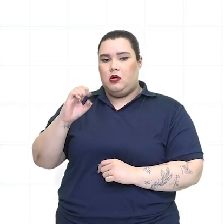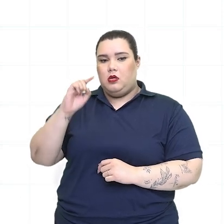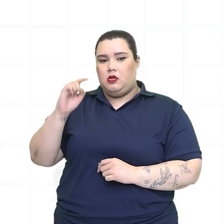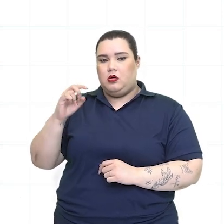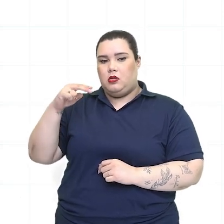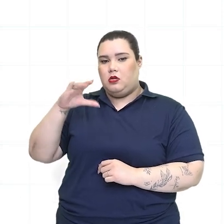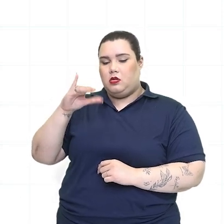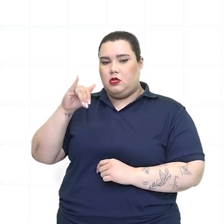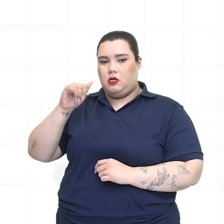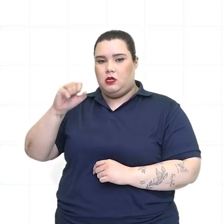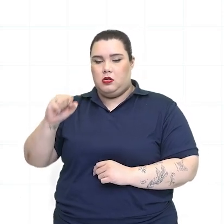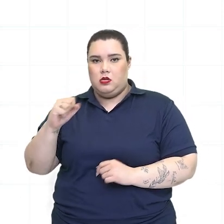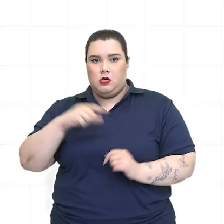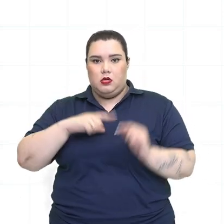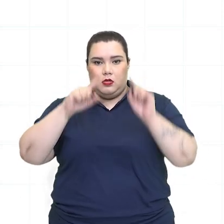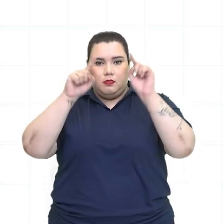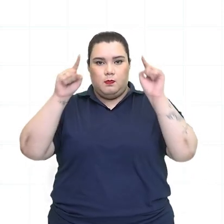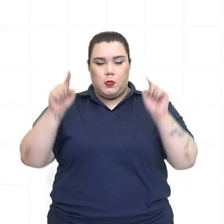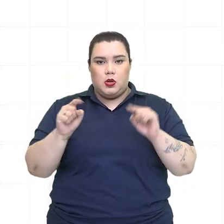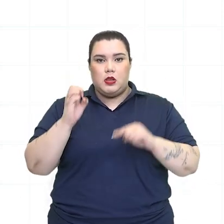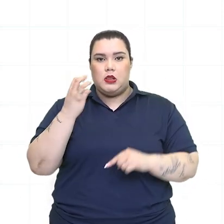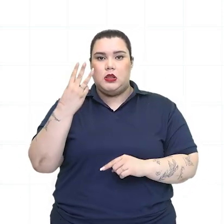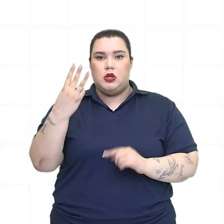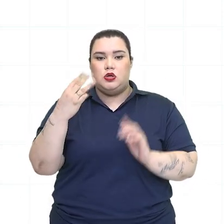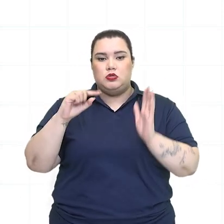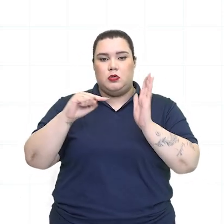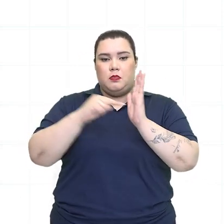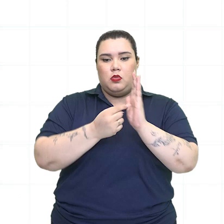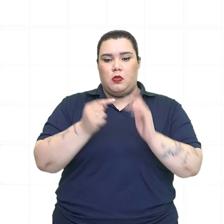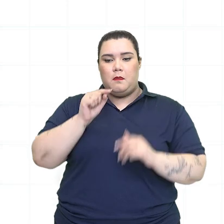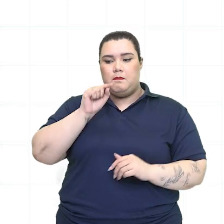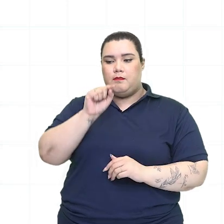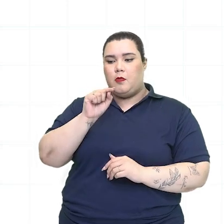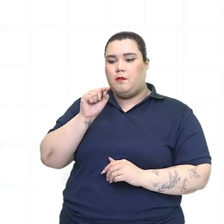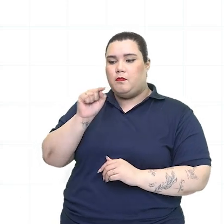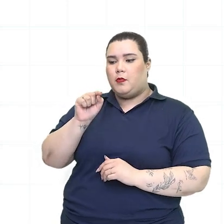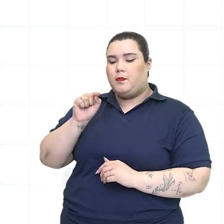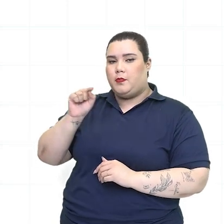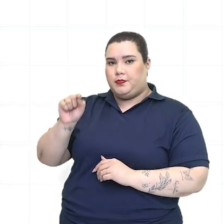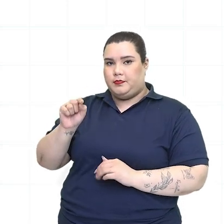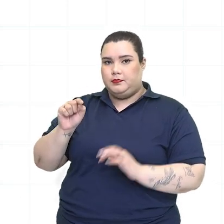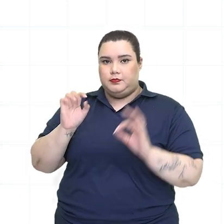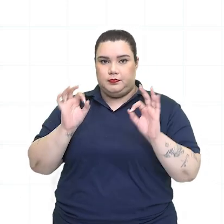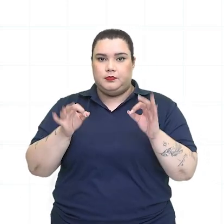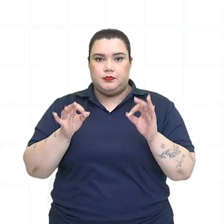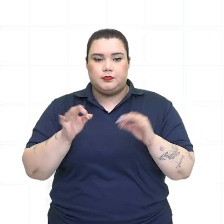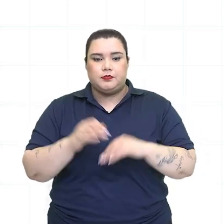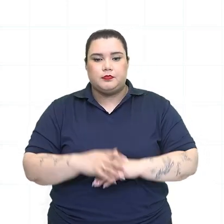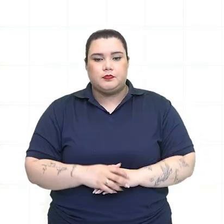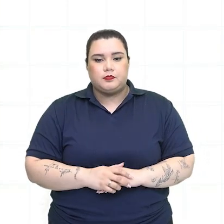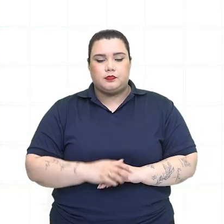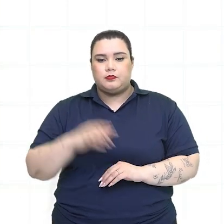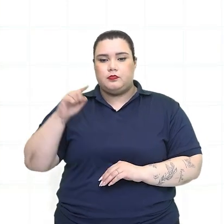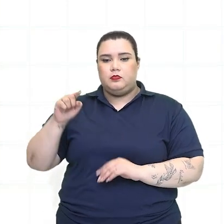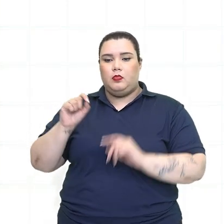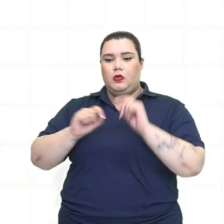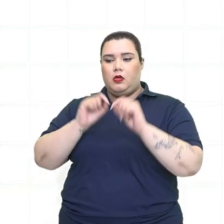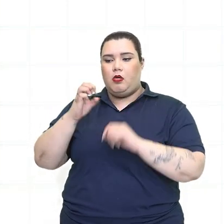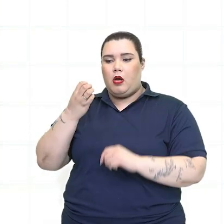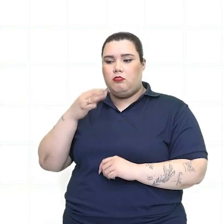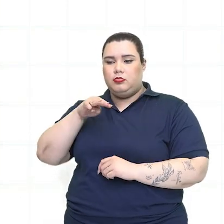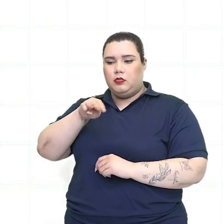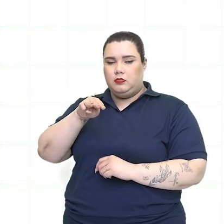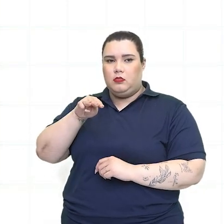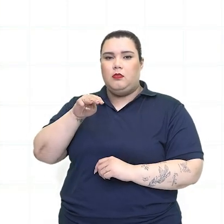vê aí dentro do parêntese. Vou mostrar aqui para vocês. Então, a reticência, gente, ela